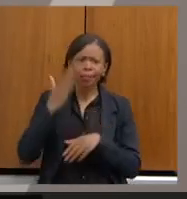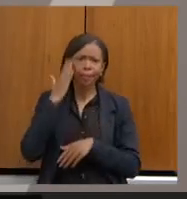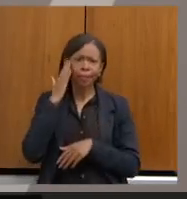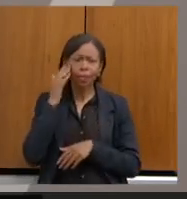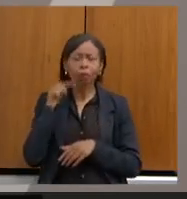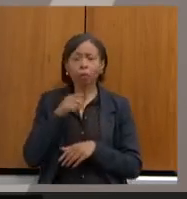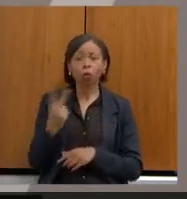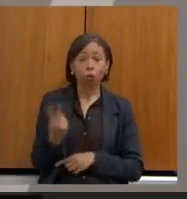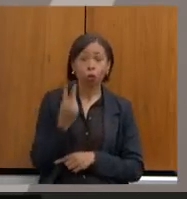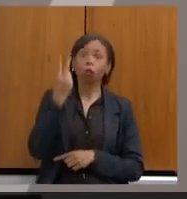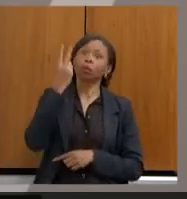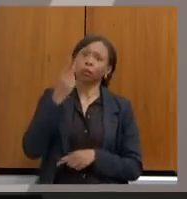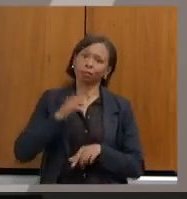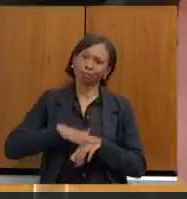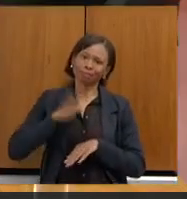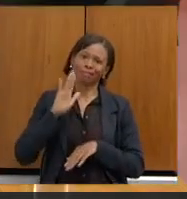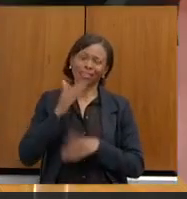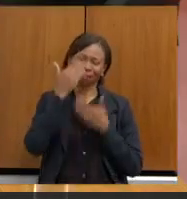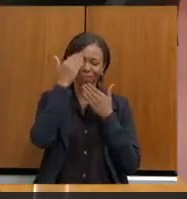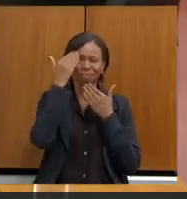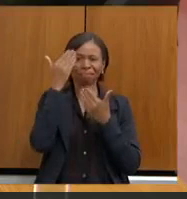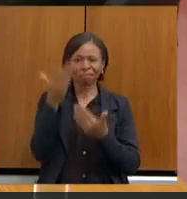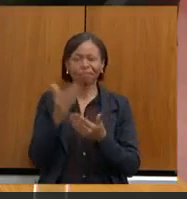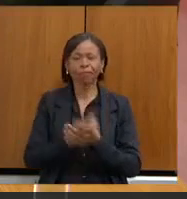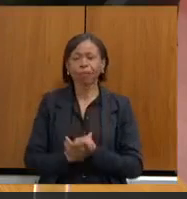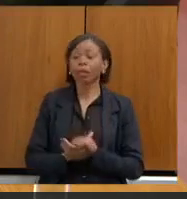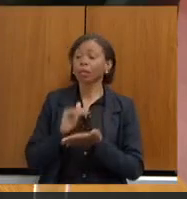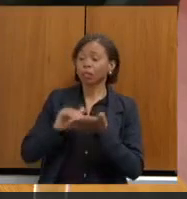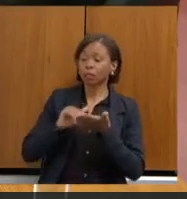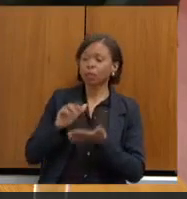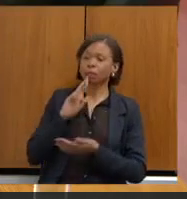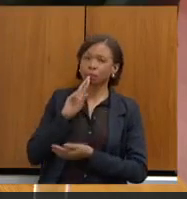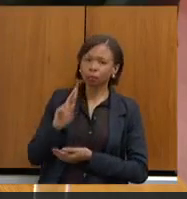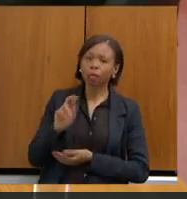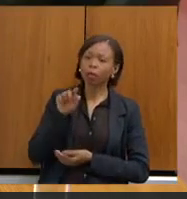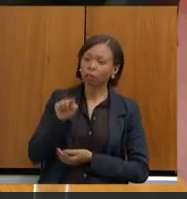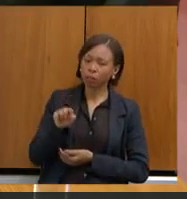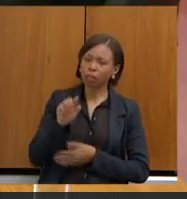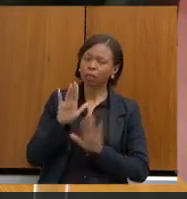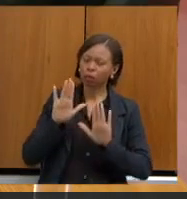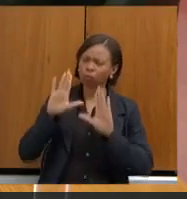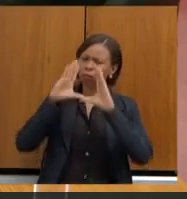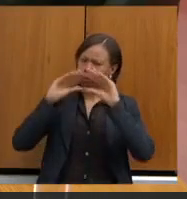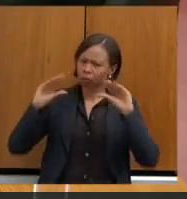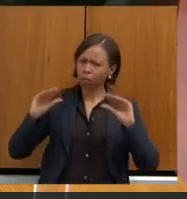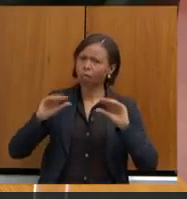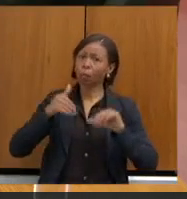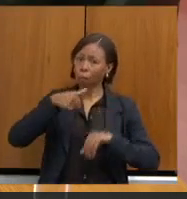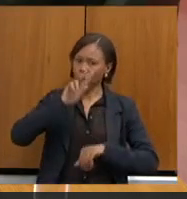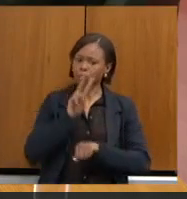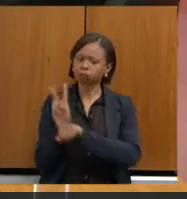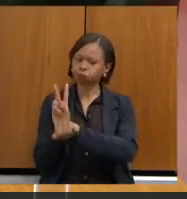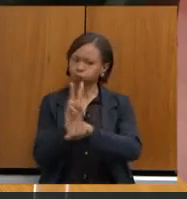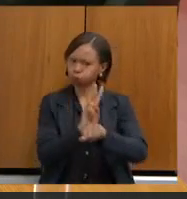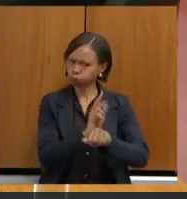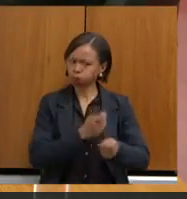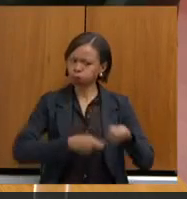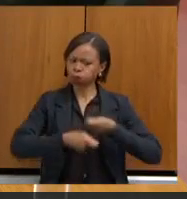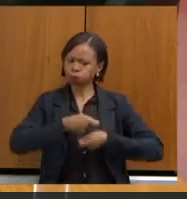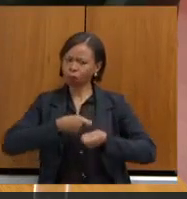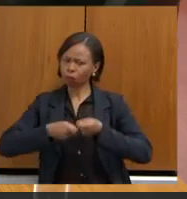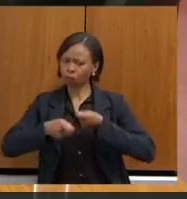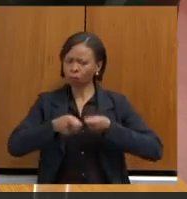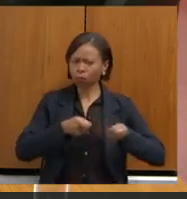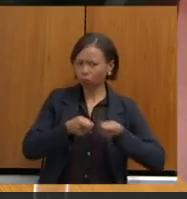valorização agora é de cada vez obrigado deixa pode ficar tranquilo com relação às operações nós vamos identificar e eu vou levar o seu pai gente